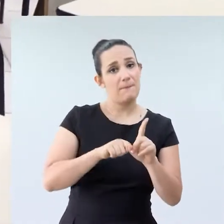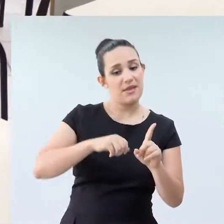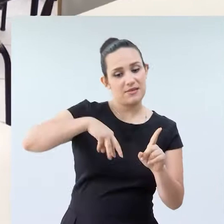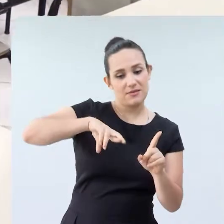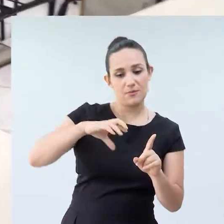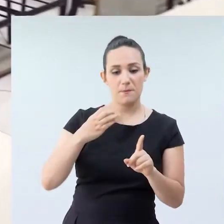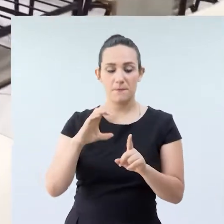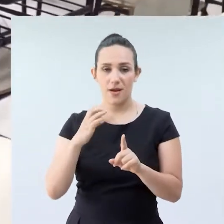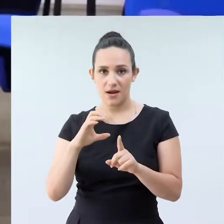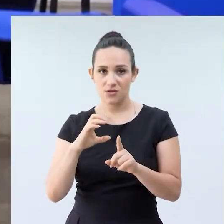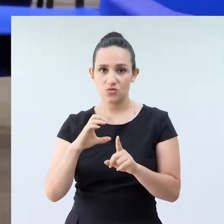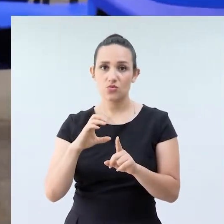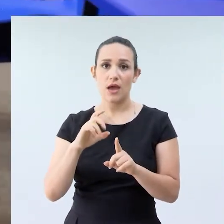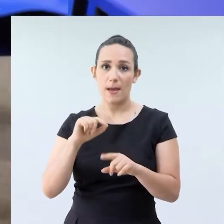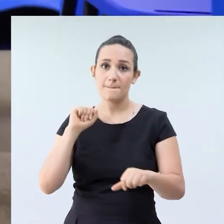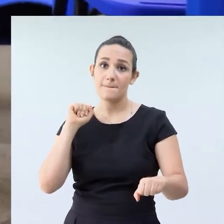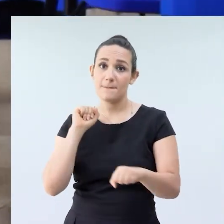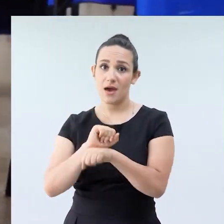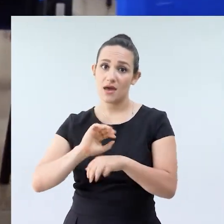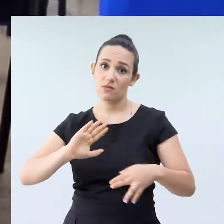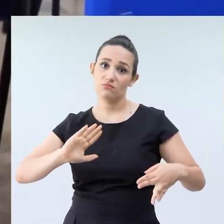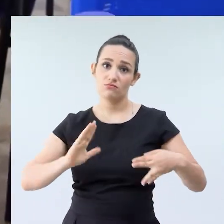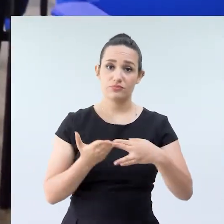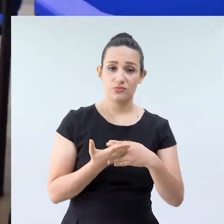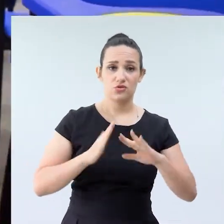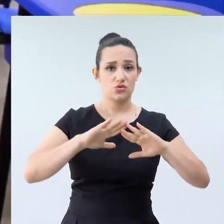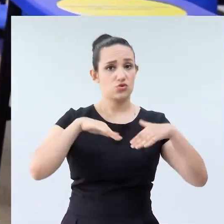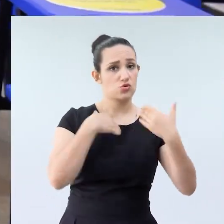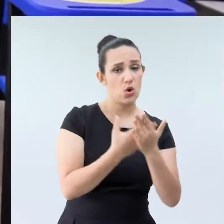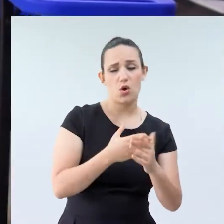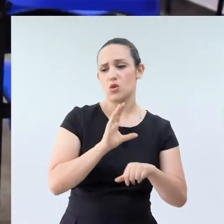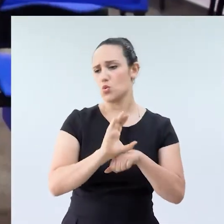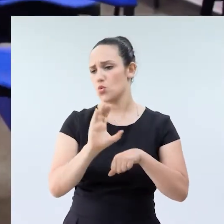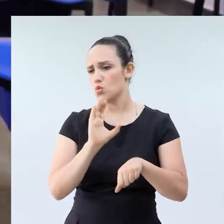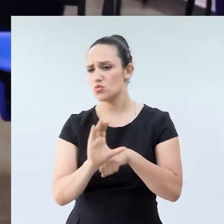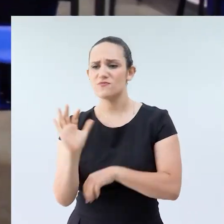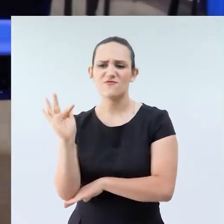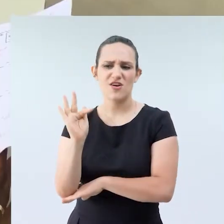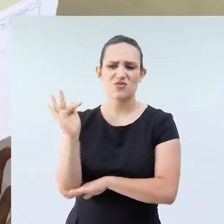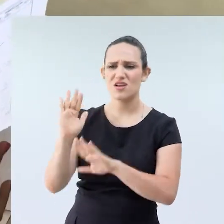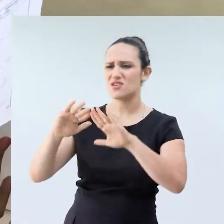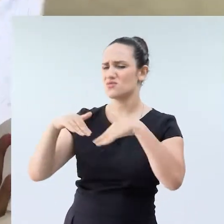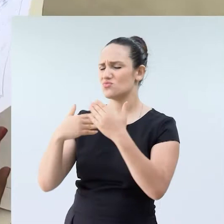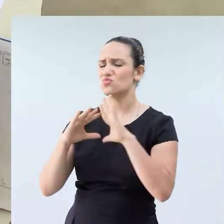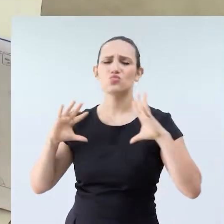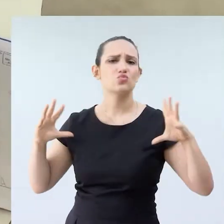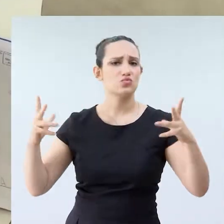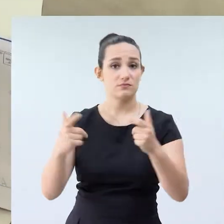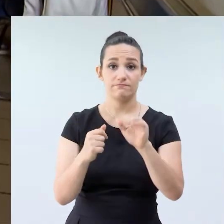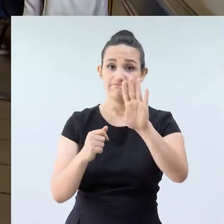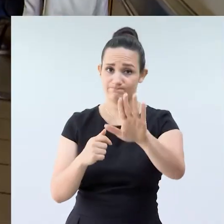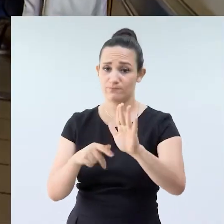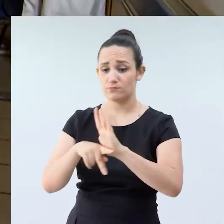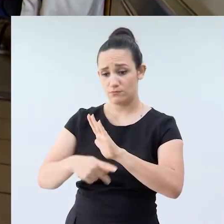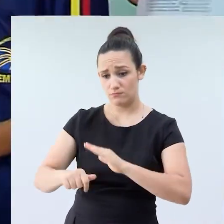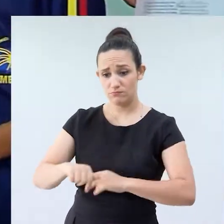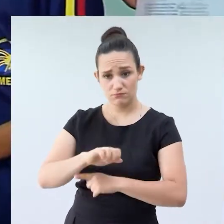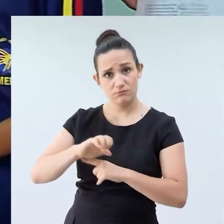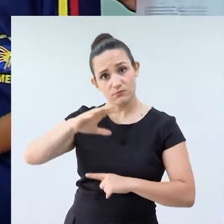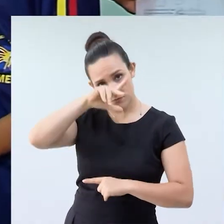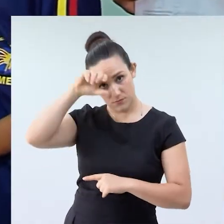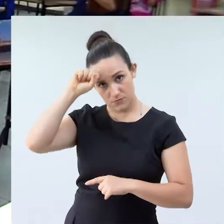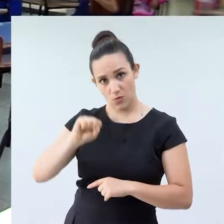aulas foram suspensas e escolas, cursos, faculdades foram fechados. Nas escolas públicas, estaduais